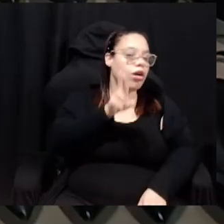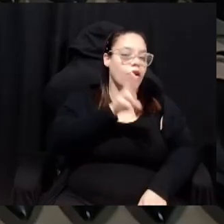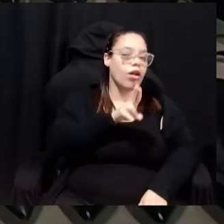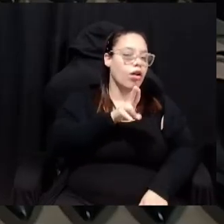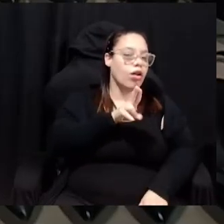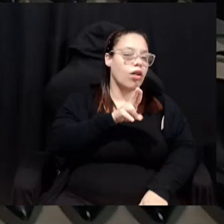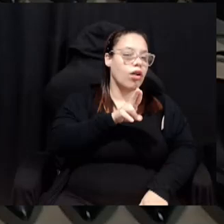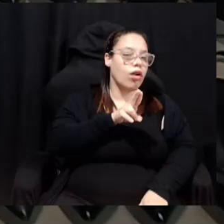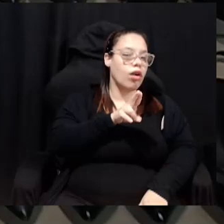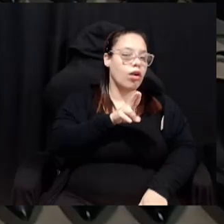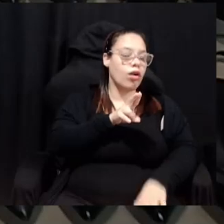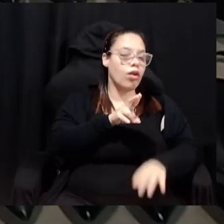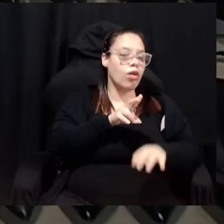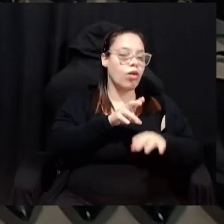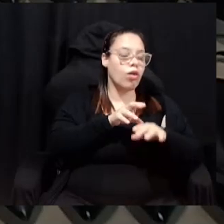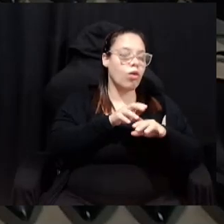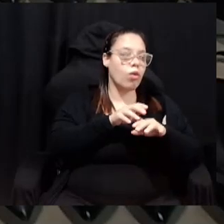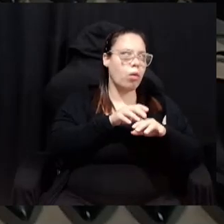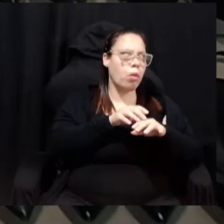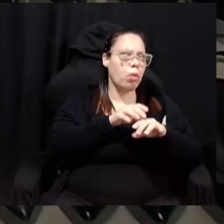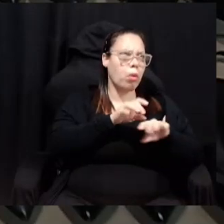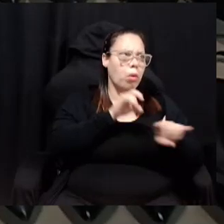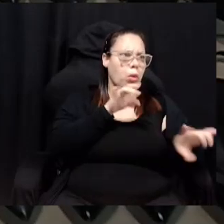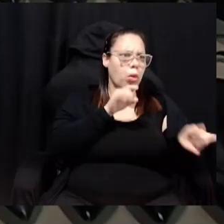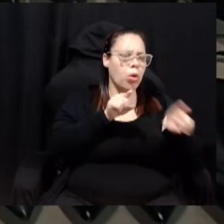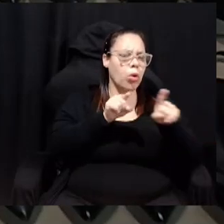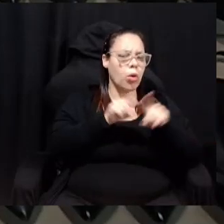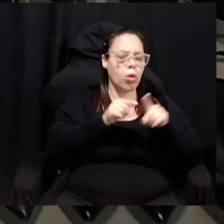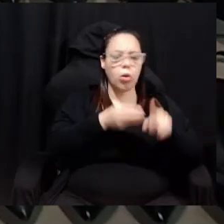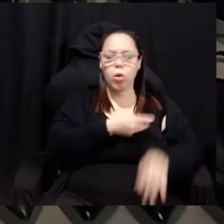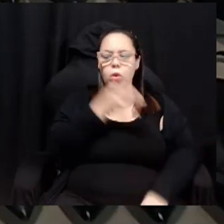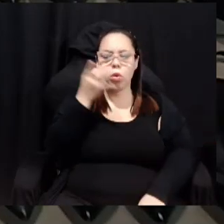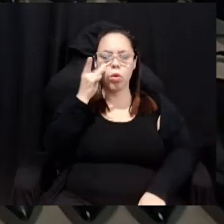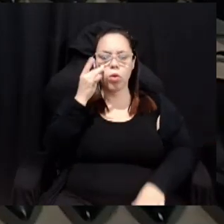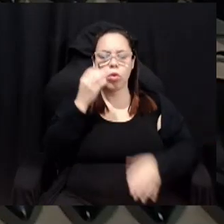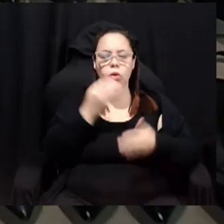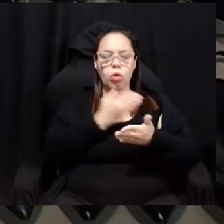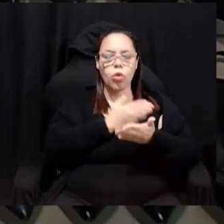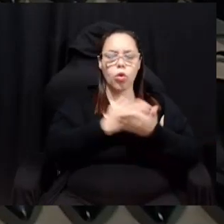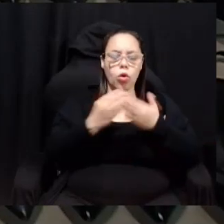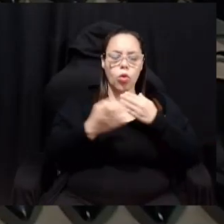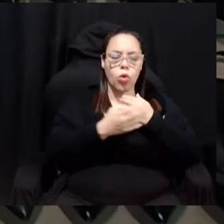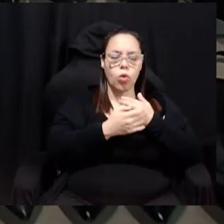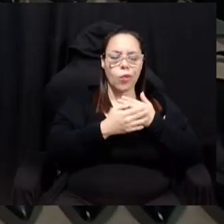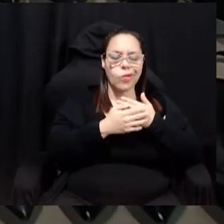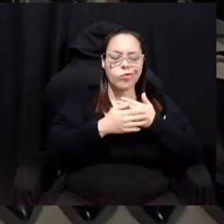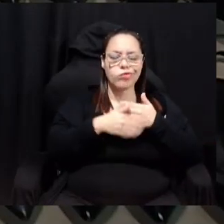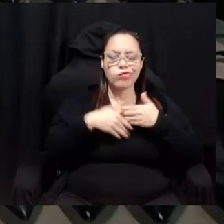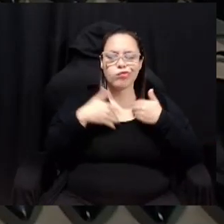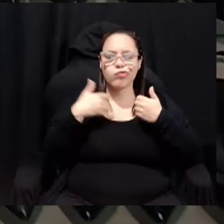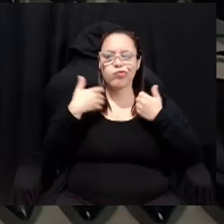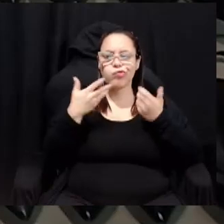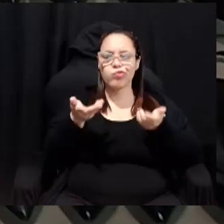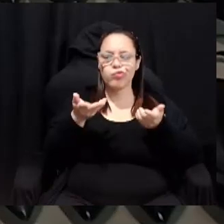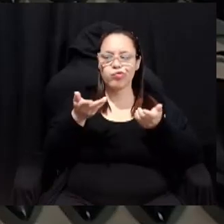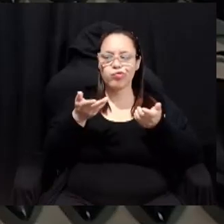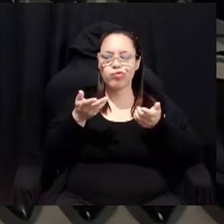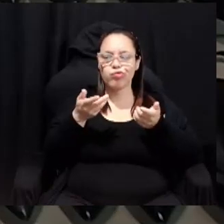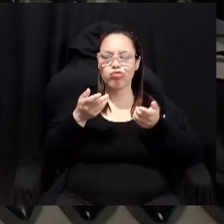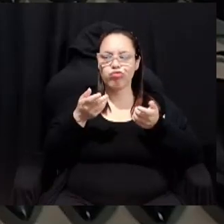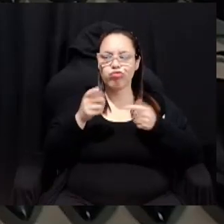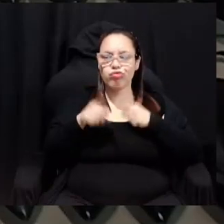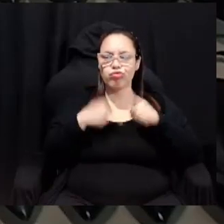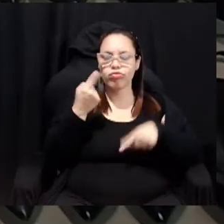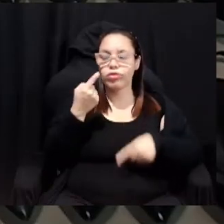híbrido, mas que começou lá no digital? Qual é o amadurecimento desse negócio? Eu reconheço